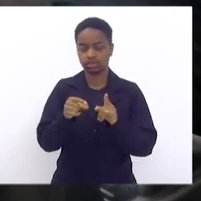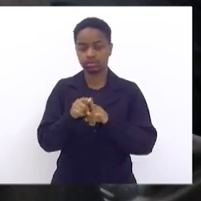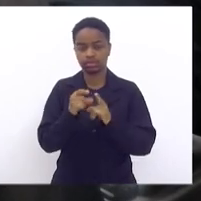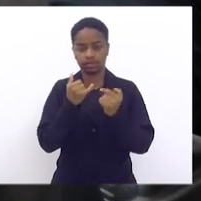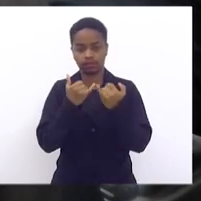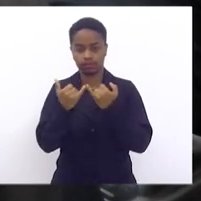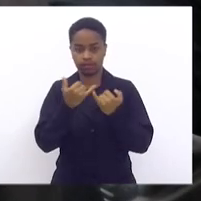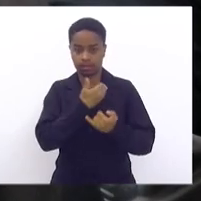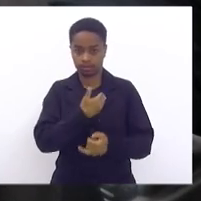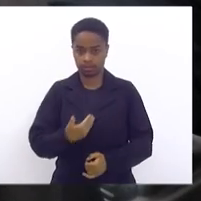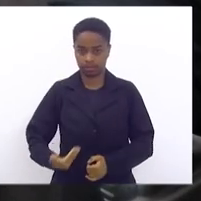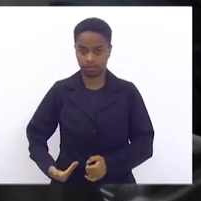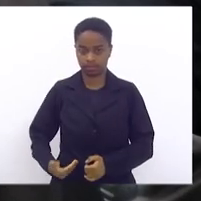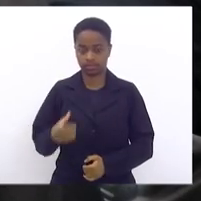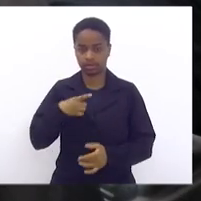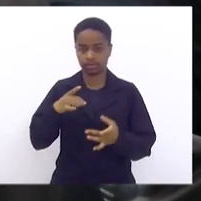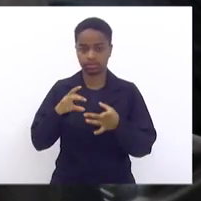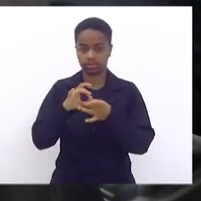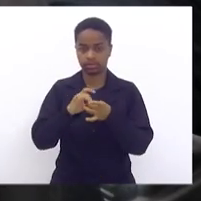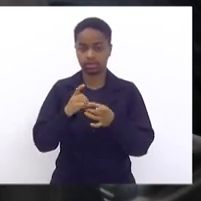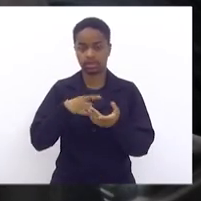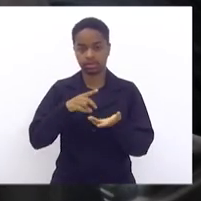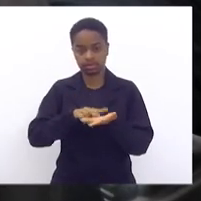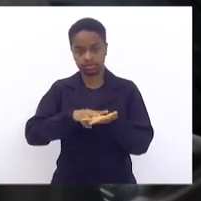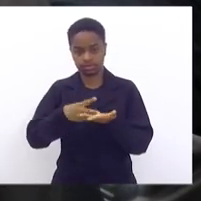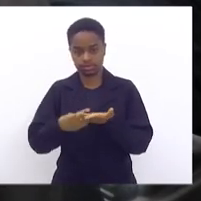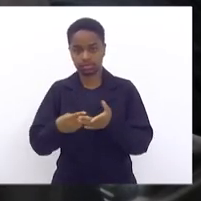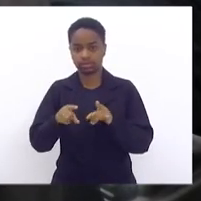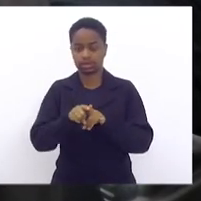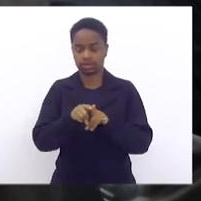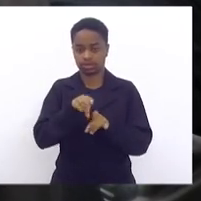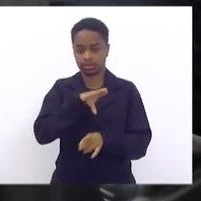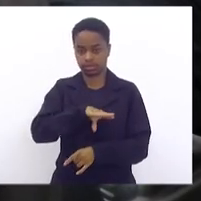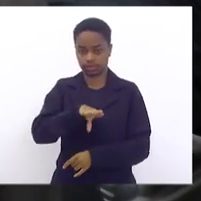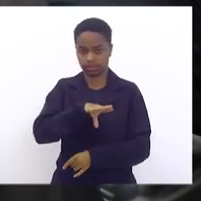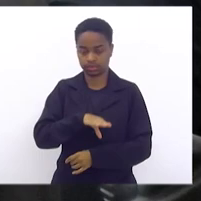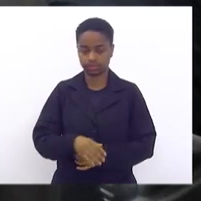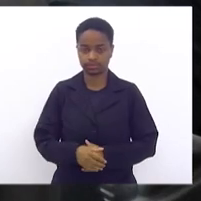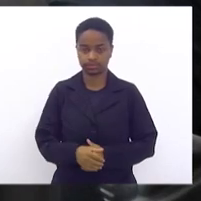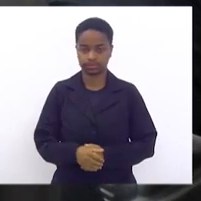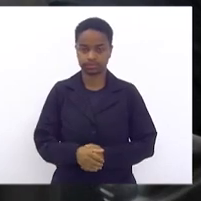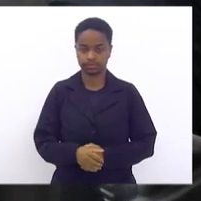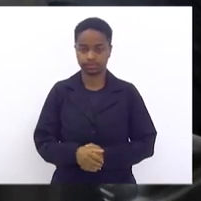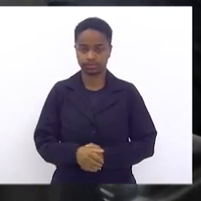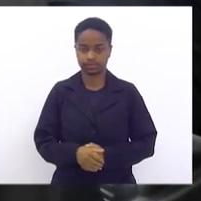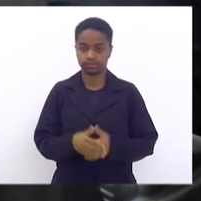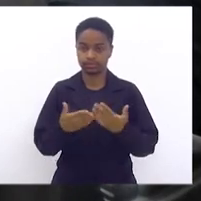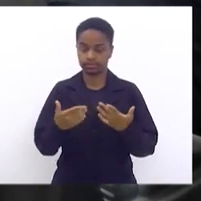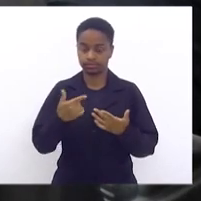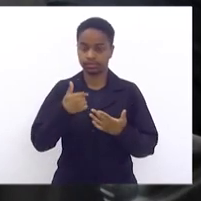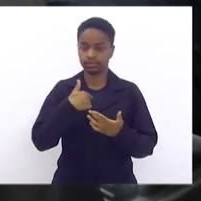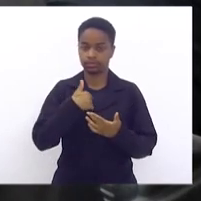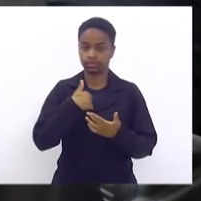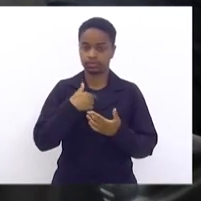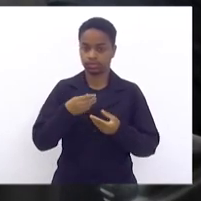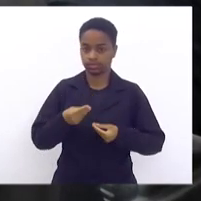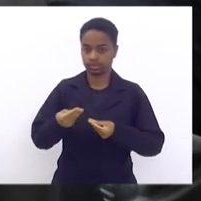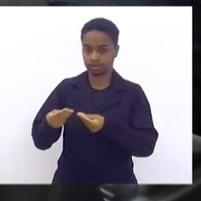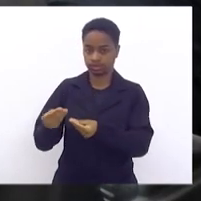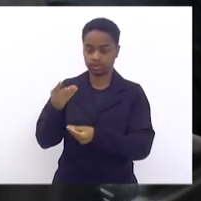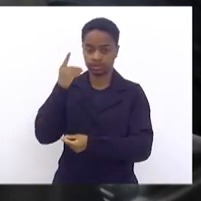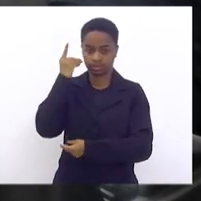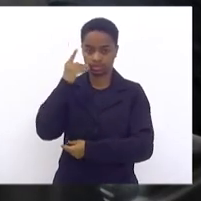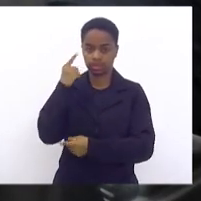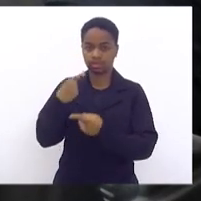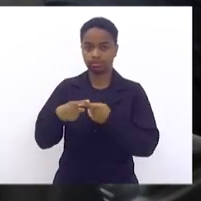informe público, está na OEA, ele está traduzido, inclusive, para o português, né? E eu vou fazer entregar à deputada, porque eu acho que